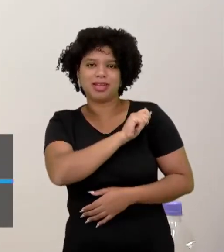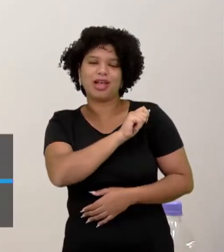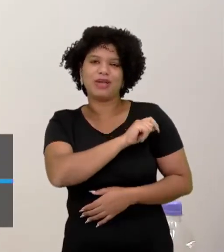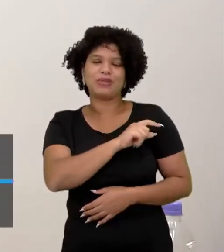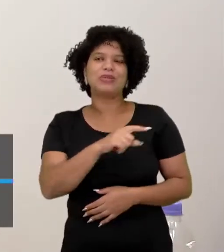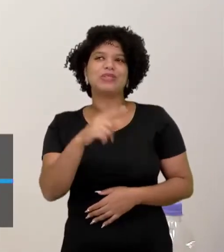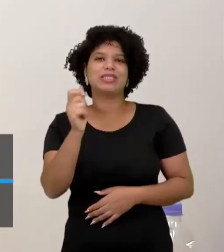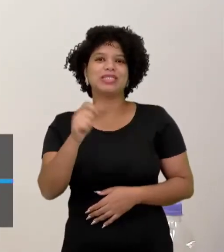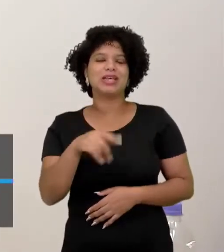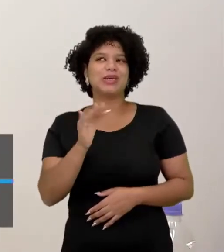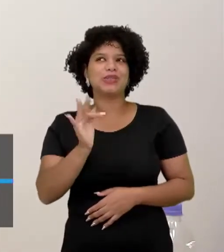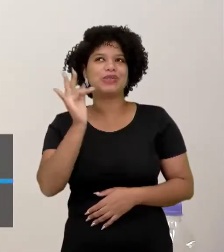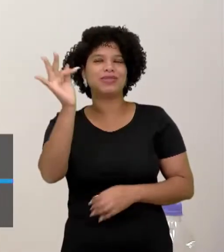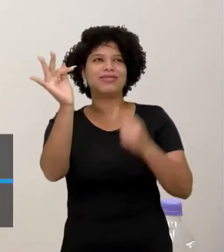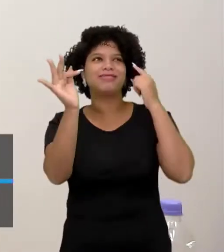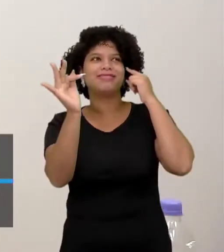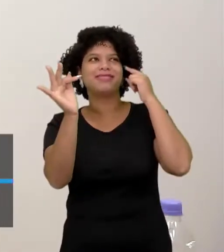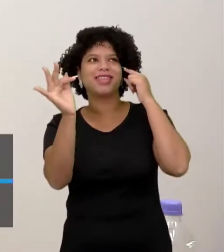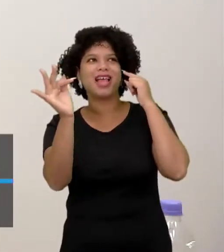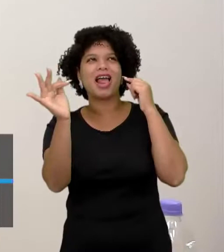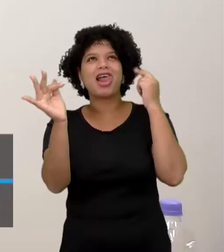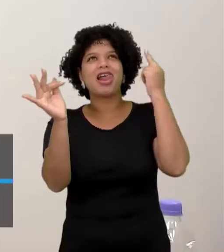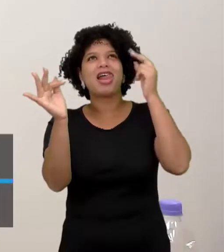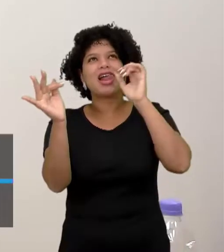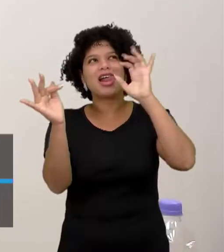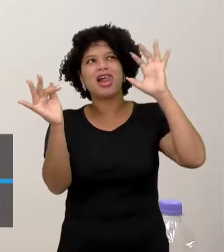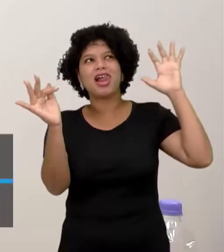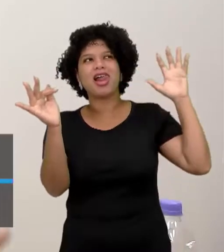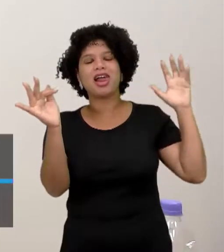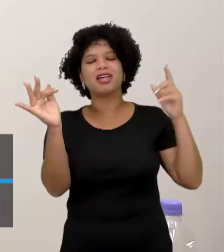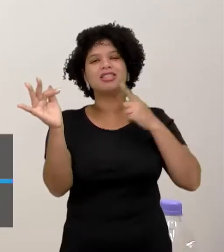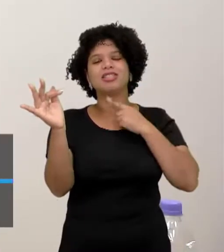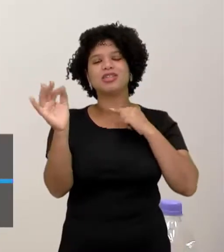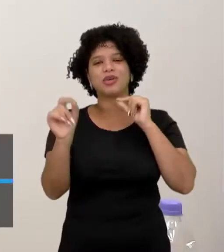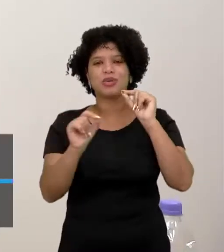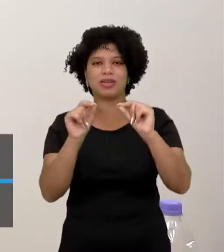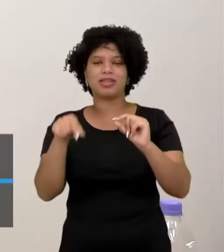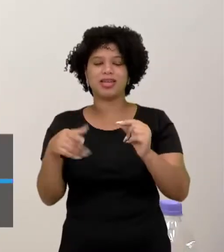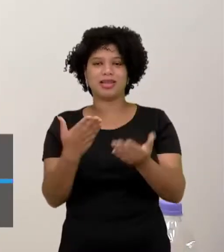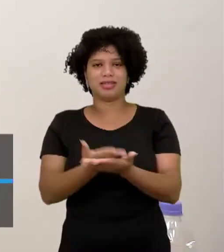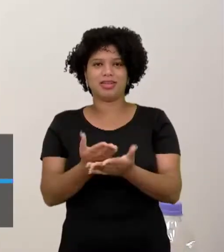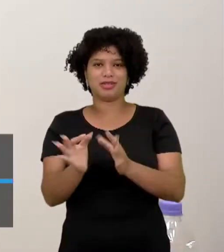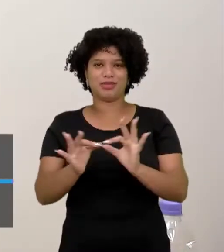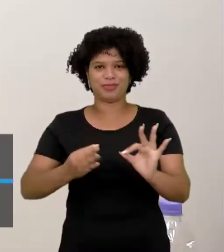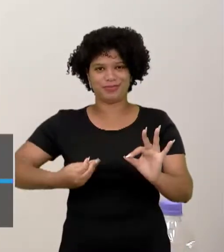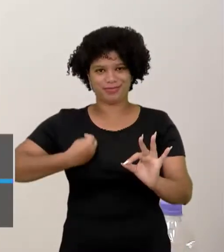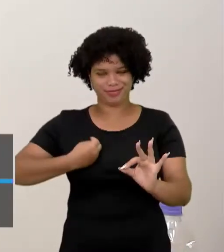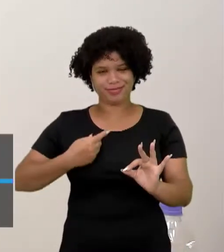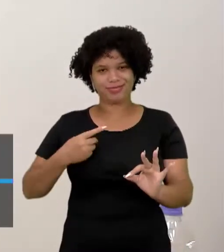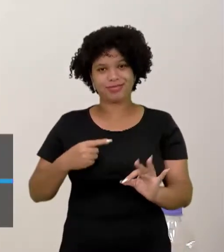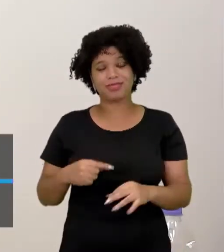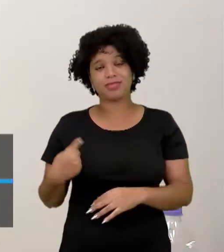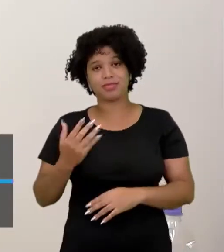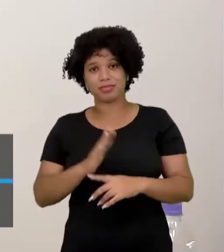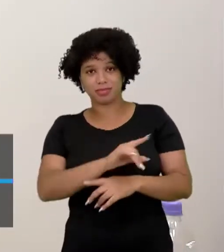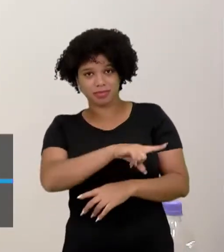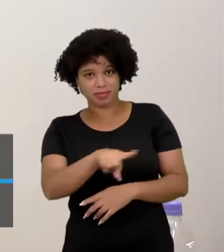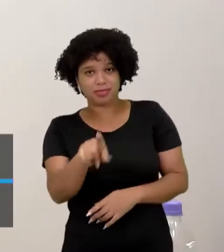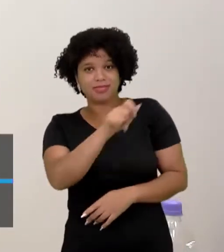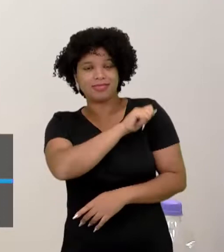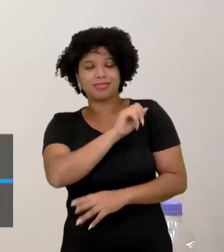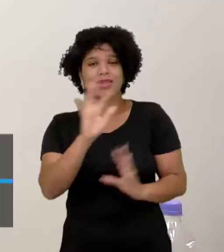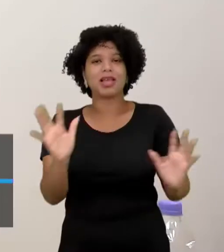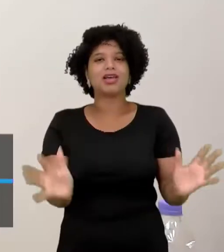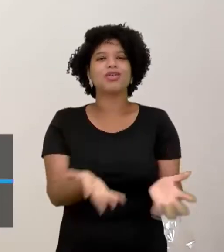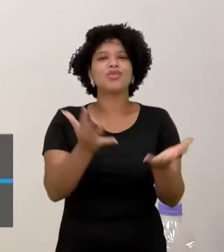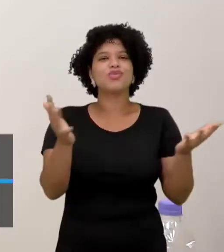condição, né? Da condição humana, a gente sonhar. E acho que aqui nas aulas de projeto de vida, a gente faz o aluno refletir como é que ele